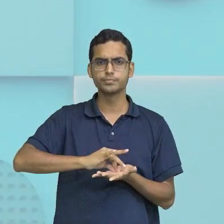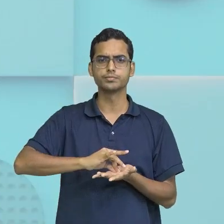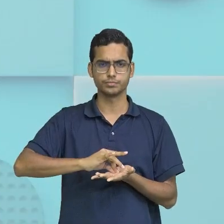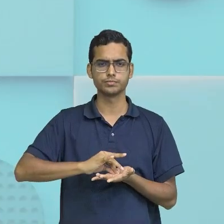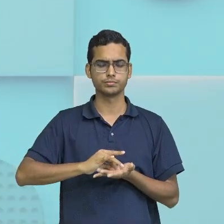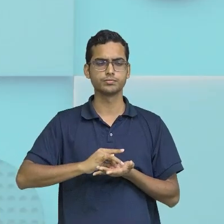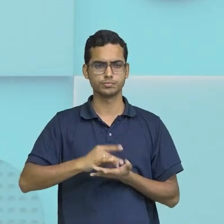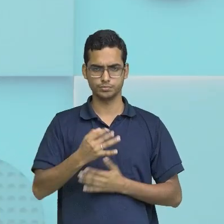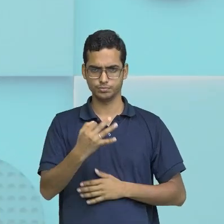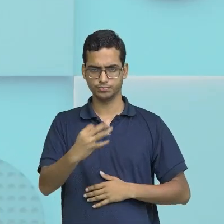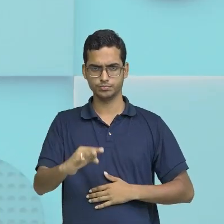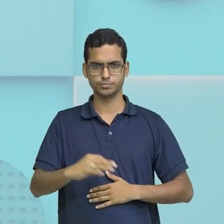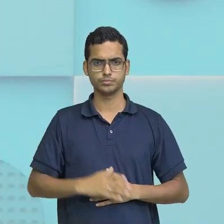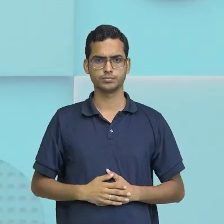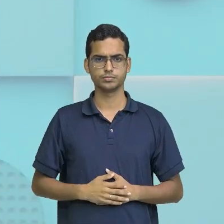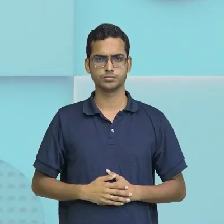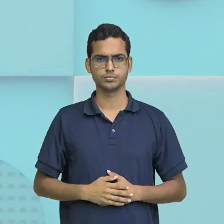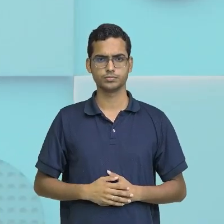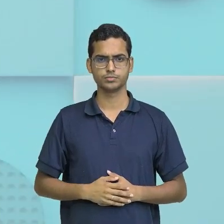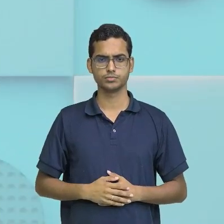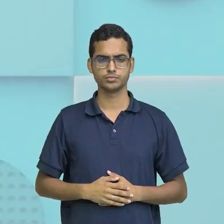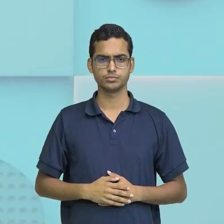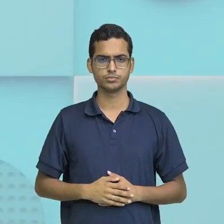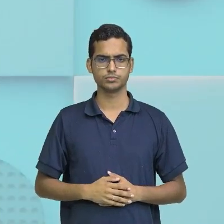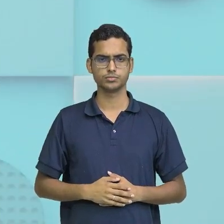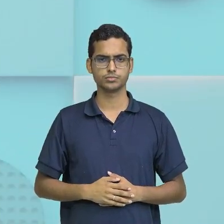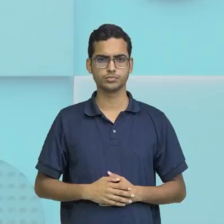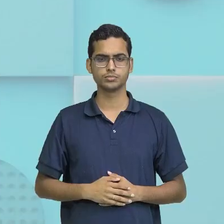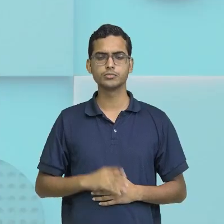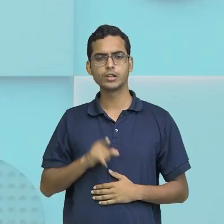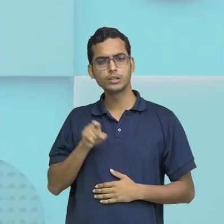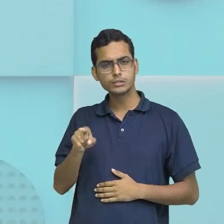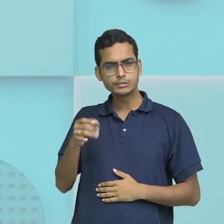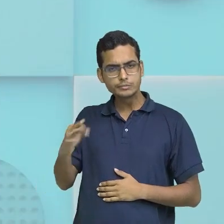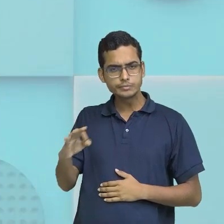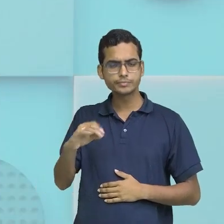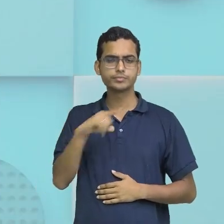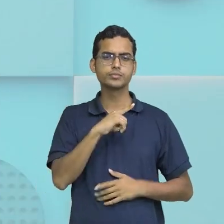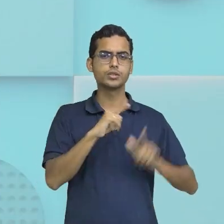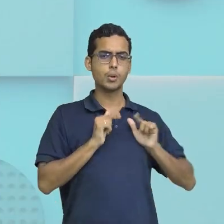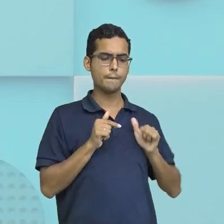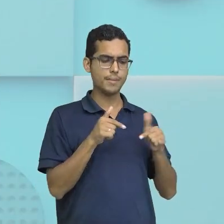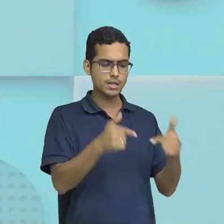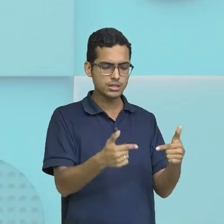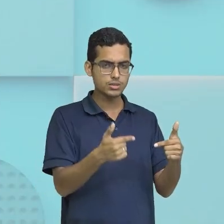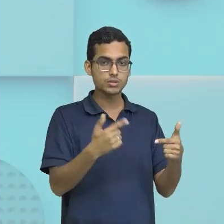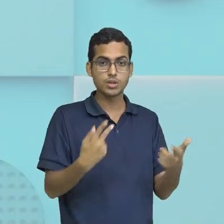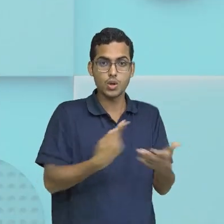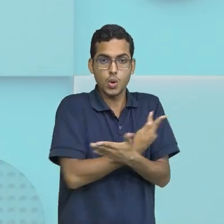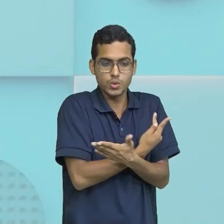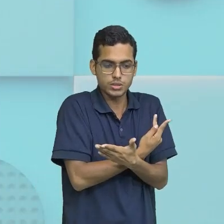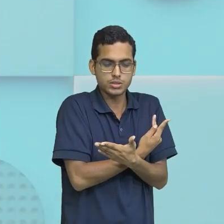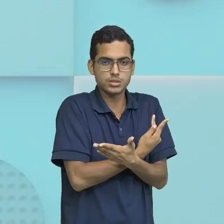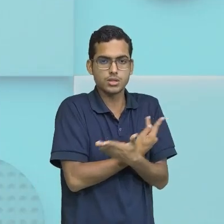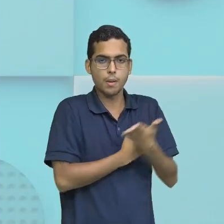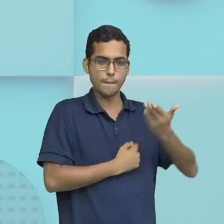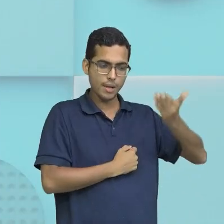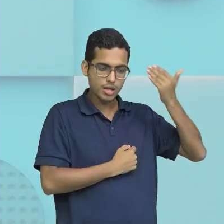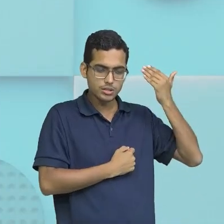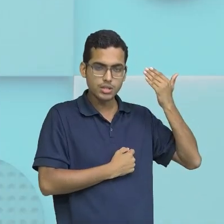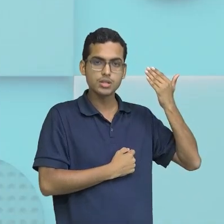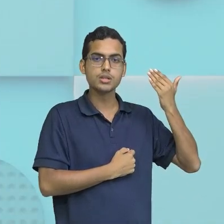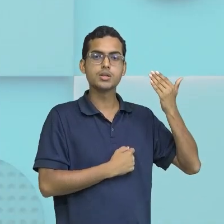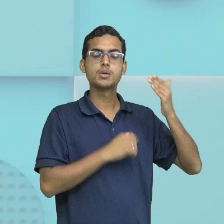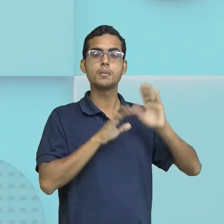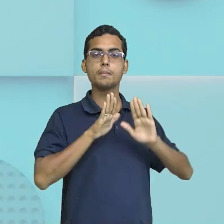passado, certo? O past continuous é como se fosse uma ação que estava ocorrendo, só que lá no passado, também já acabou, só que